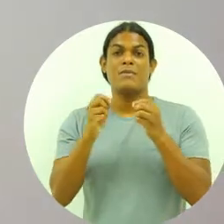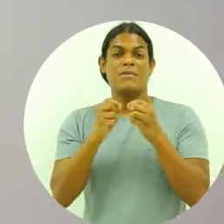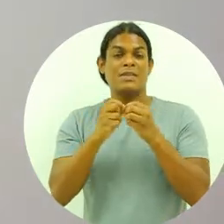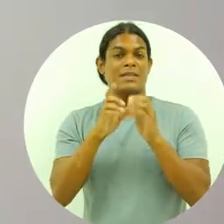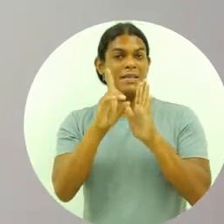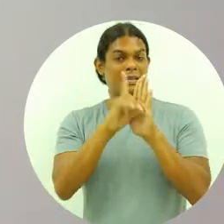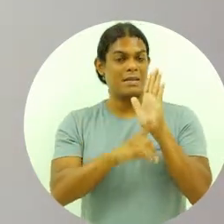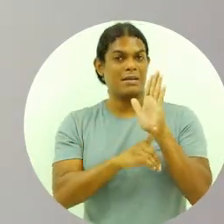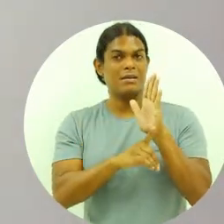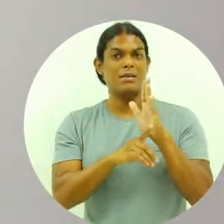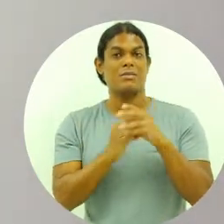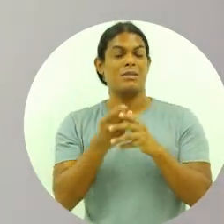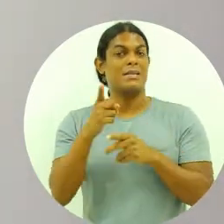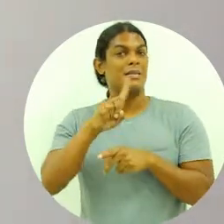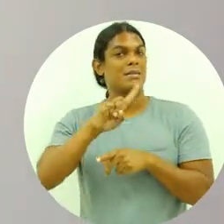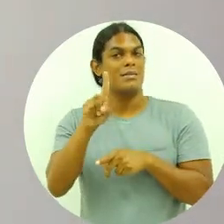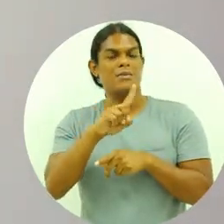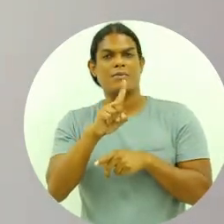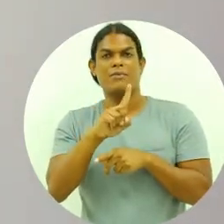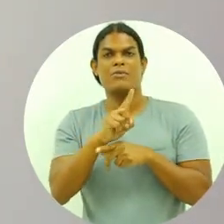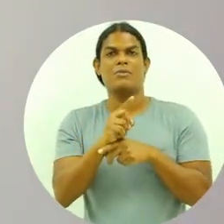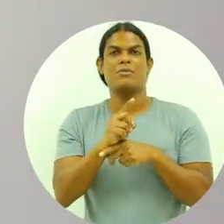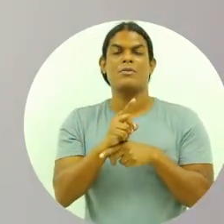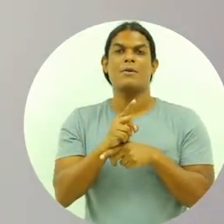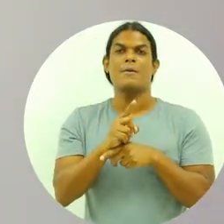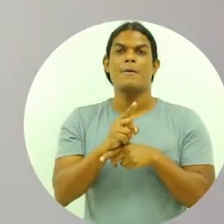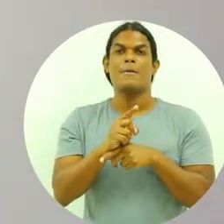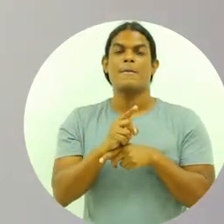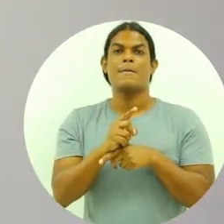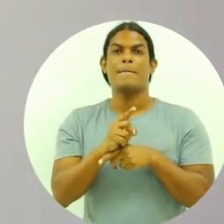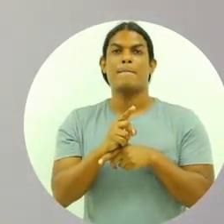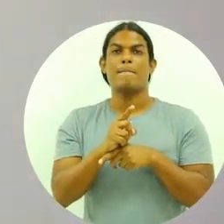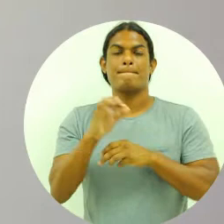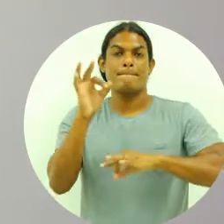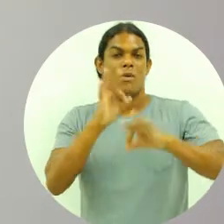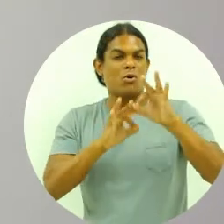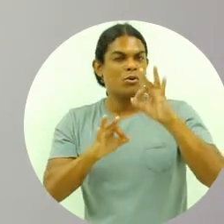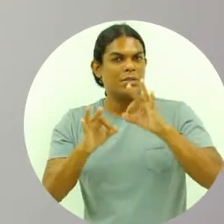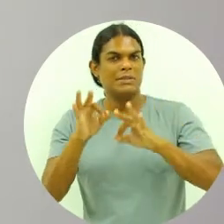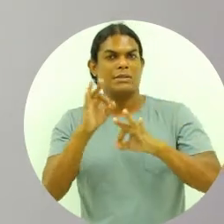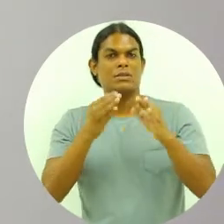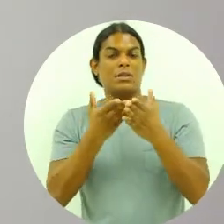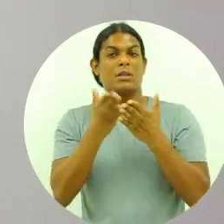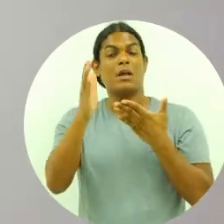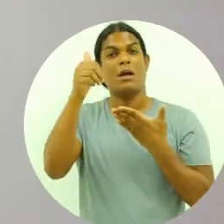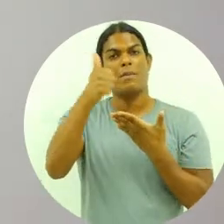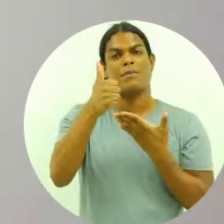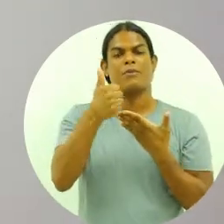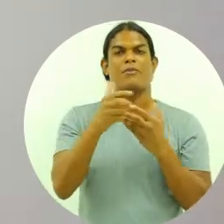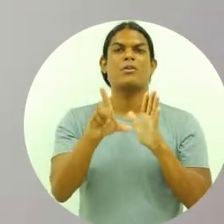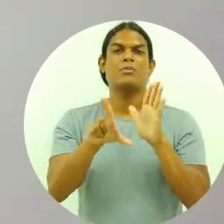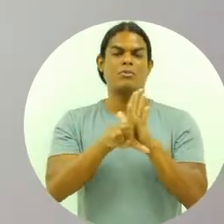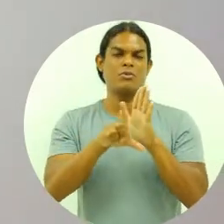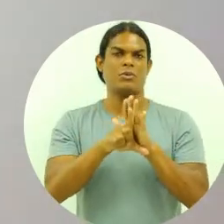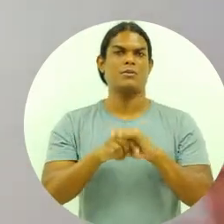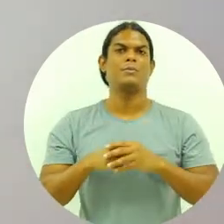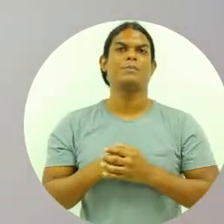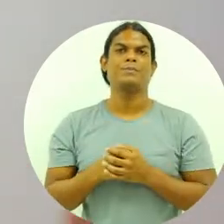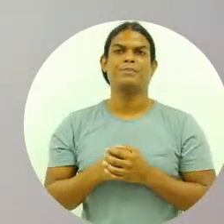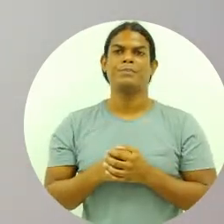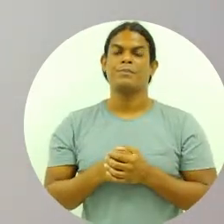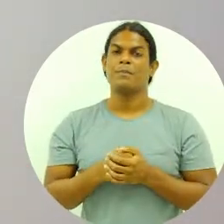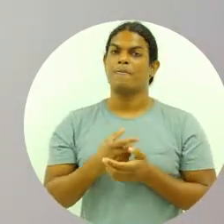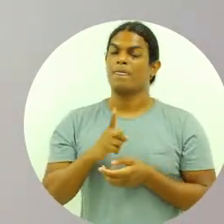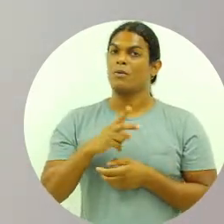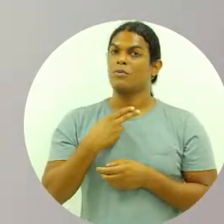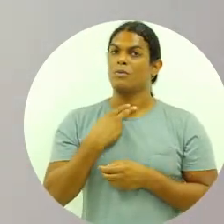tenham sido disciplinados por lei ainda. Então, ele tem esse poder e esse poder é indelegável. Ele não pode